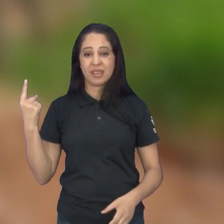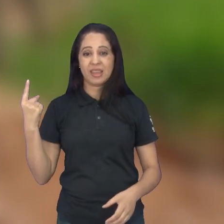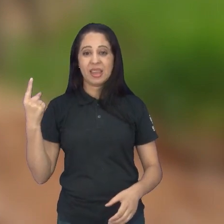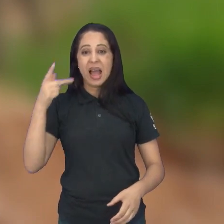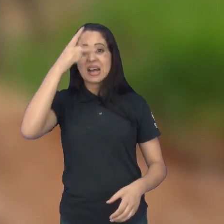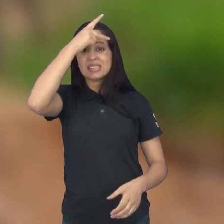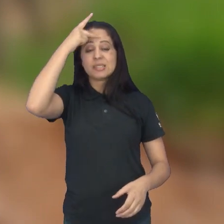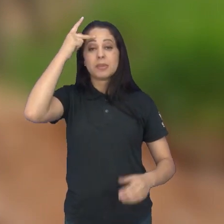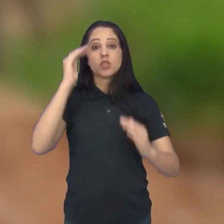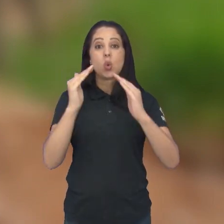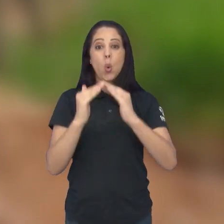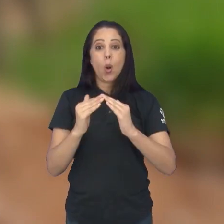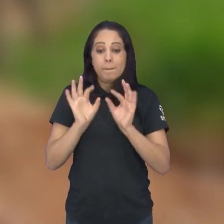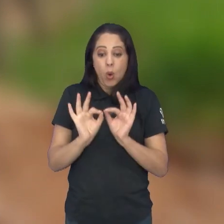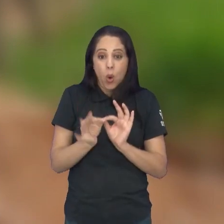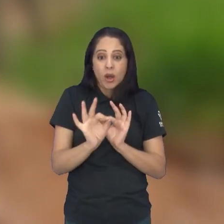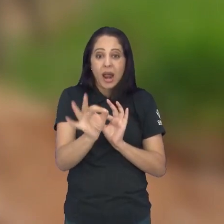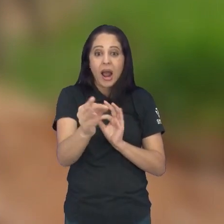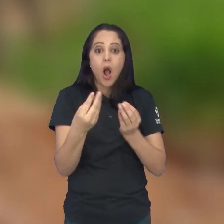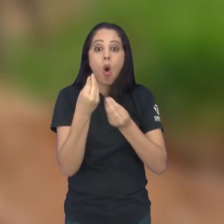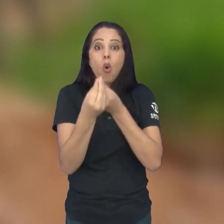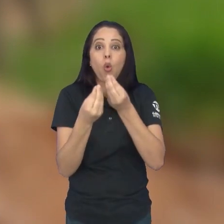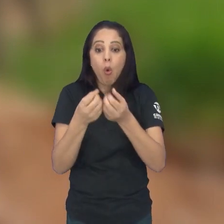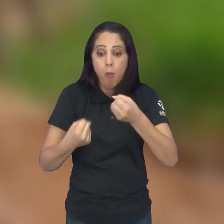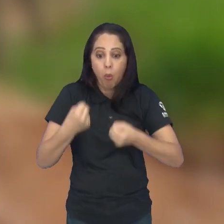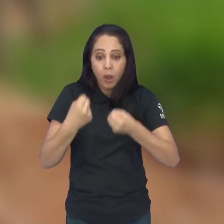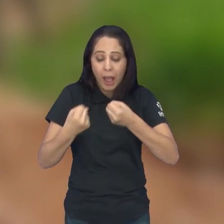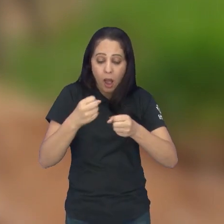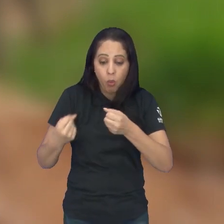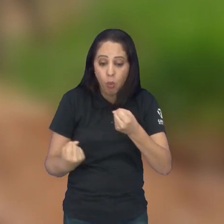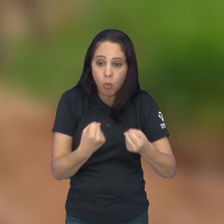que a pessoa vai conseguir descer de carro aqui?